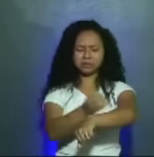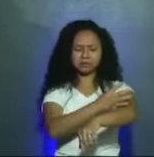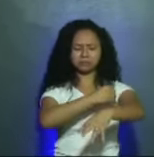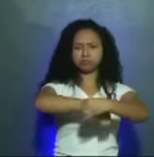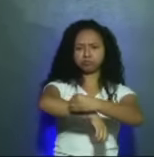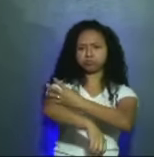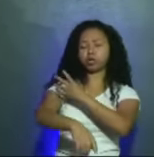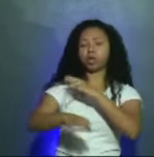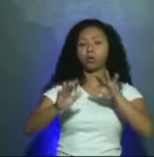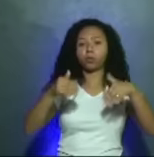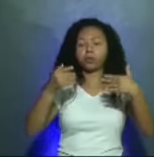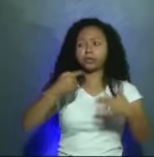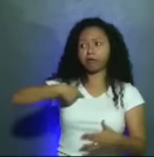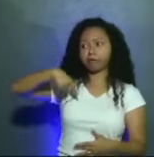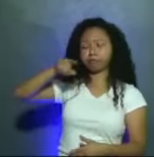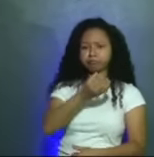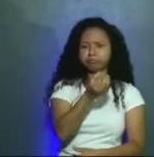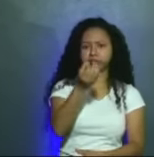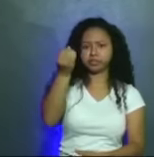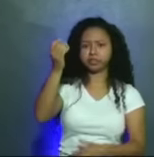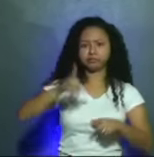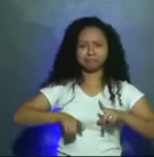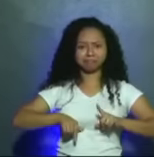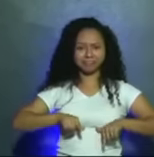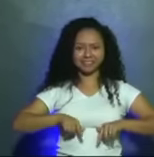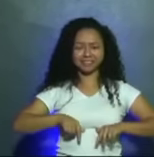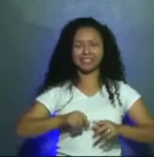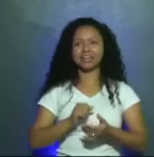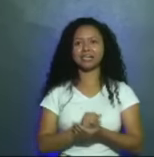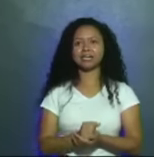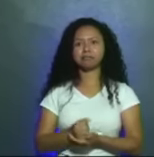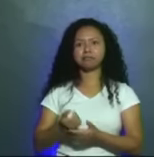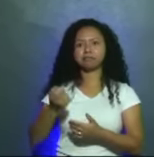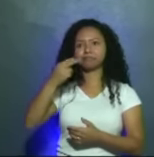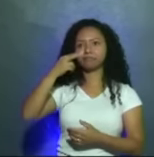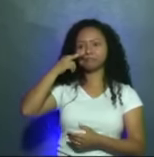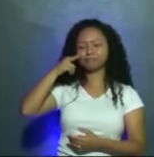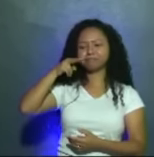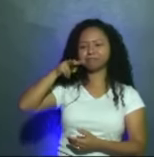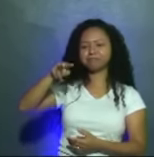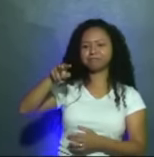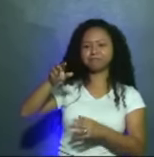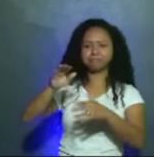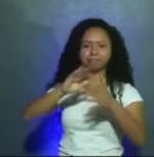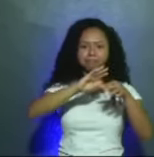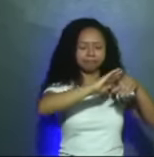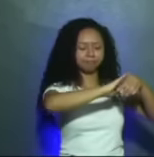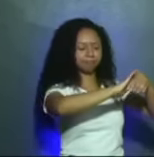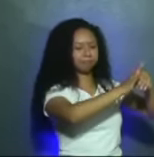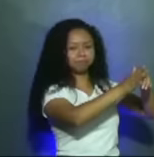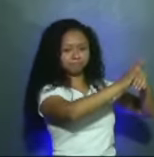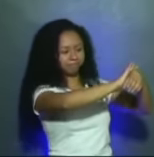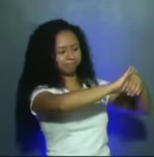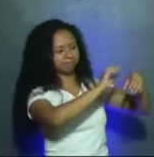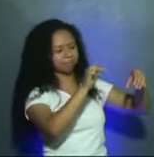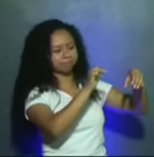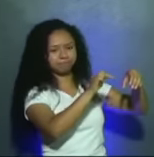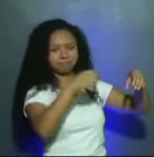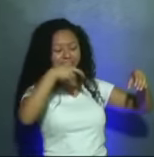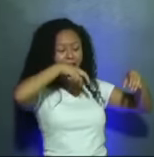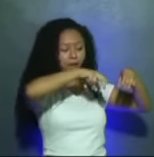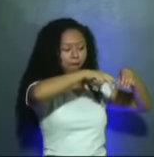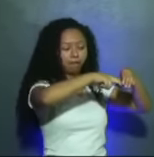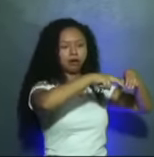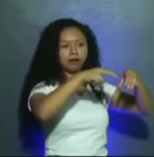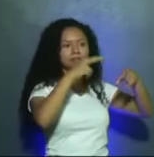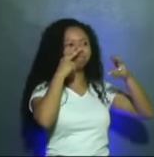e visitei o túmulo de Jesus. Está livre, está limpo, ele não está lá.